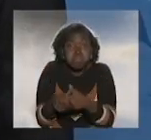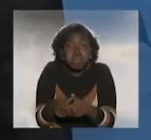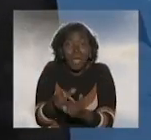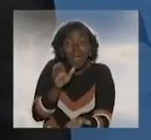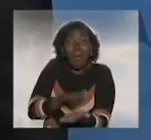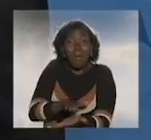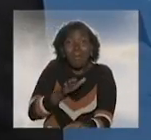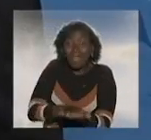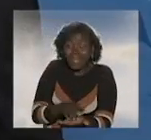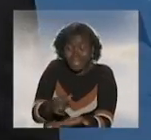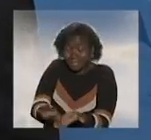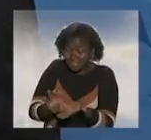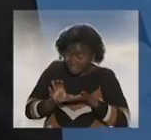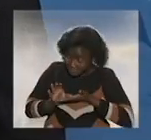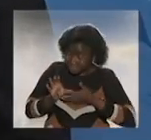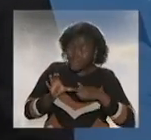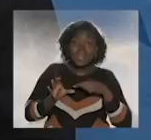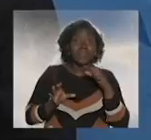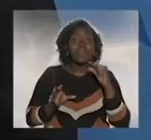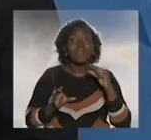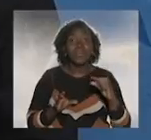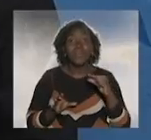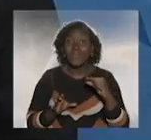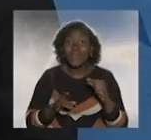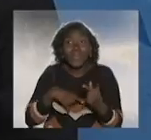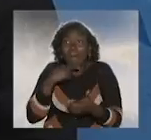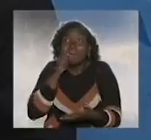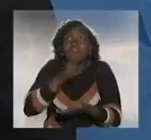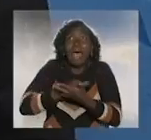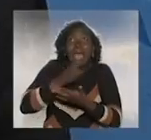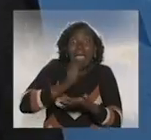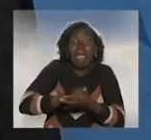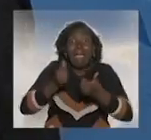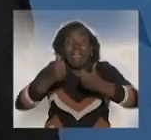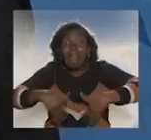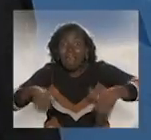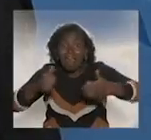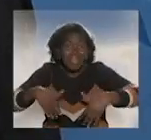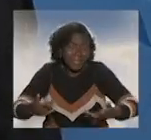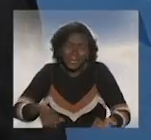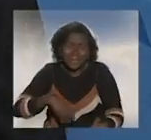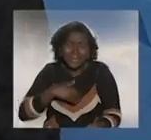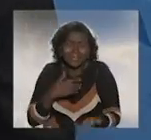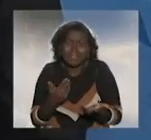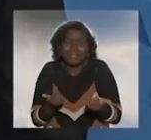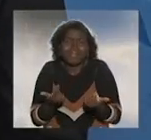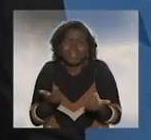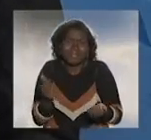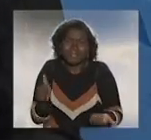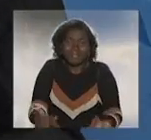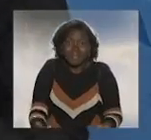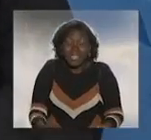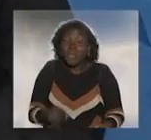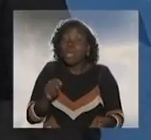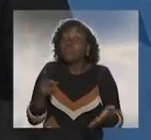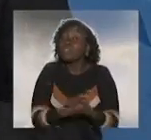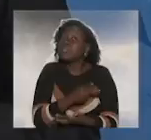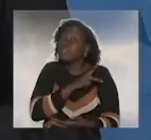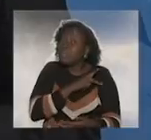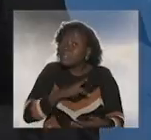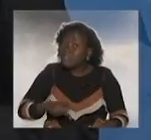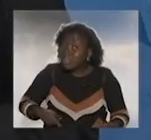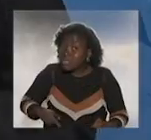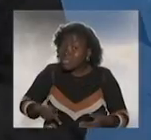e o que se cobra não dá para cobrir, não se dá nem para pagar as despesas de arbitragem, nada. Então, o que acontece